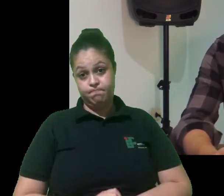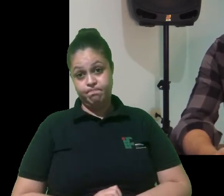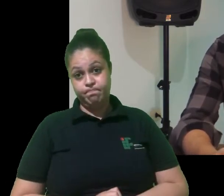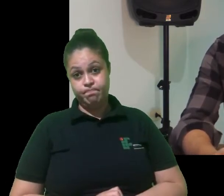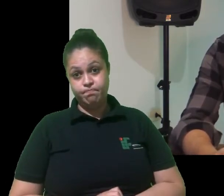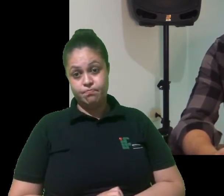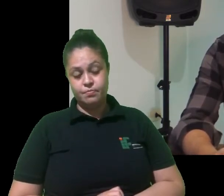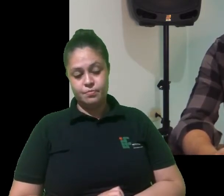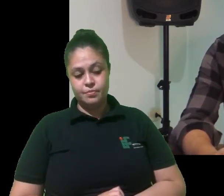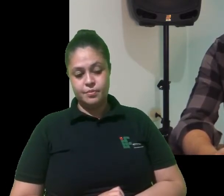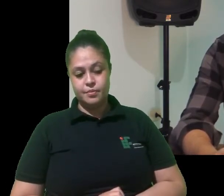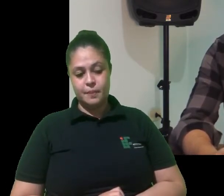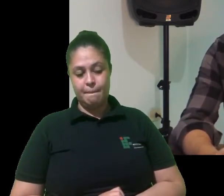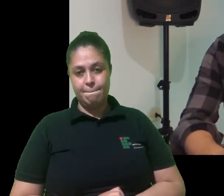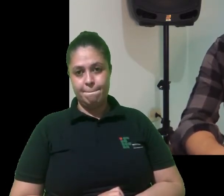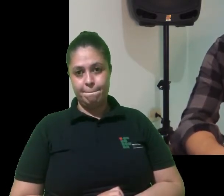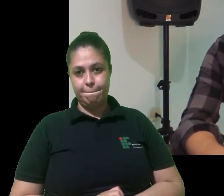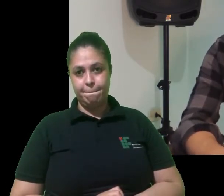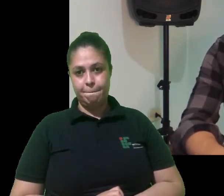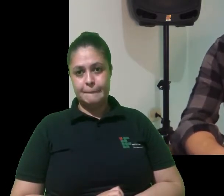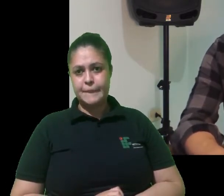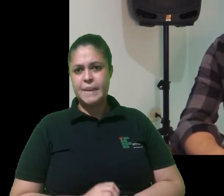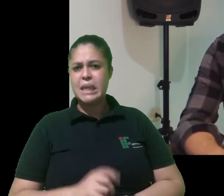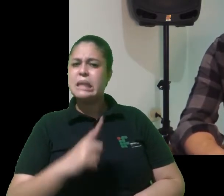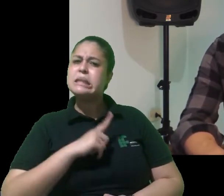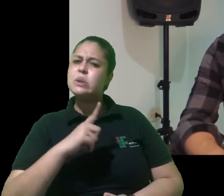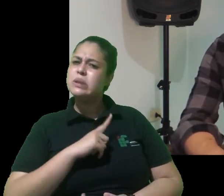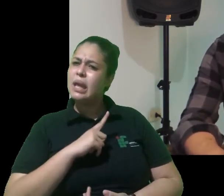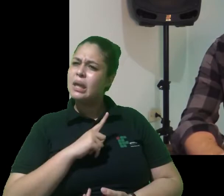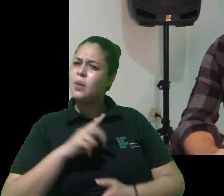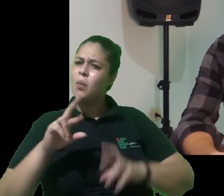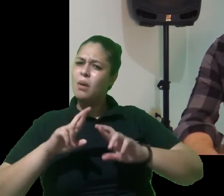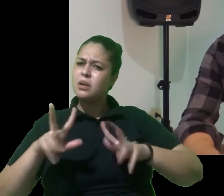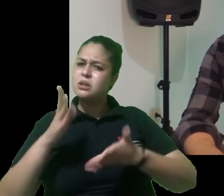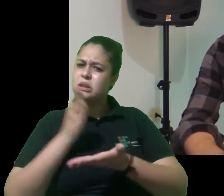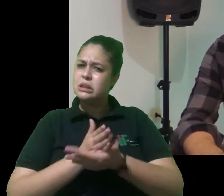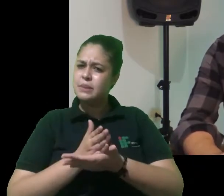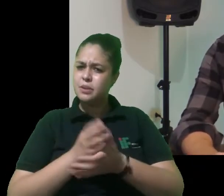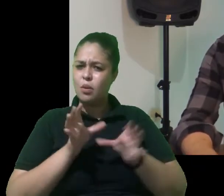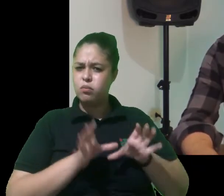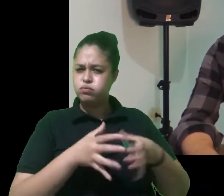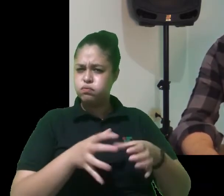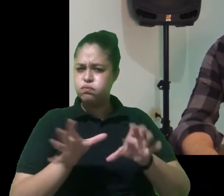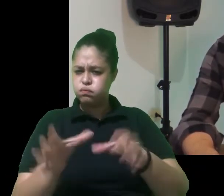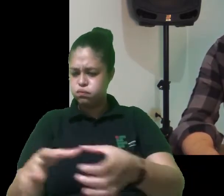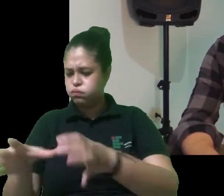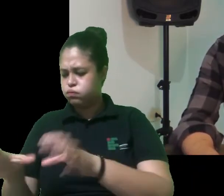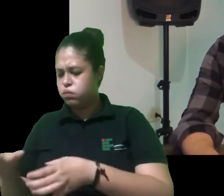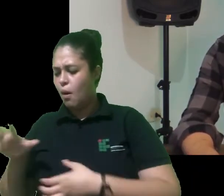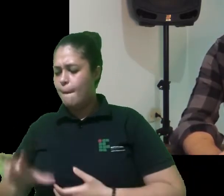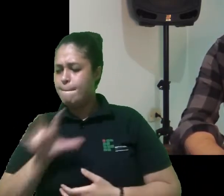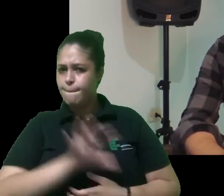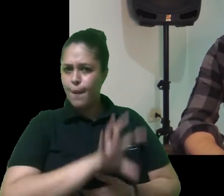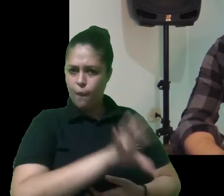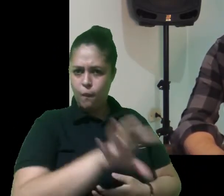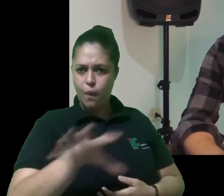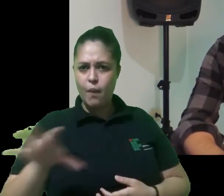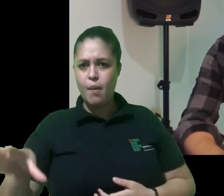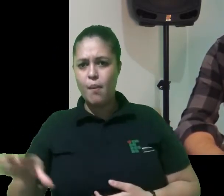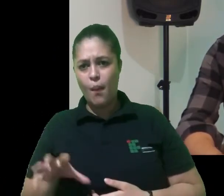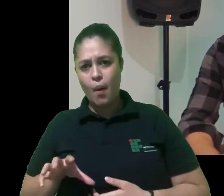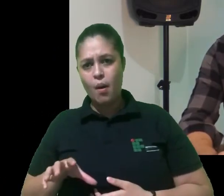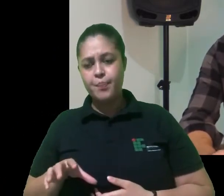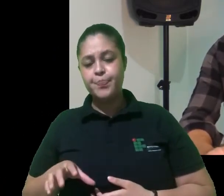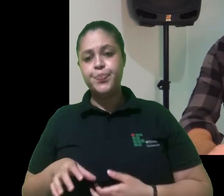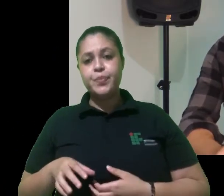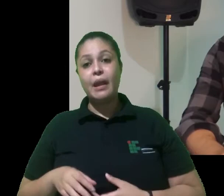dado espaço. Sendo assim, há uma distribuição desses objetos ou dessas